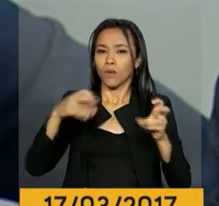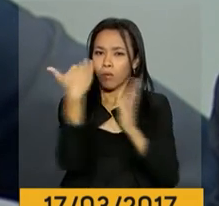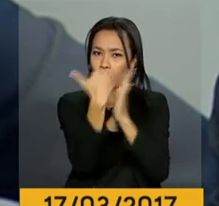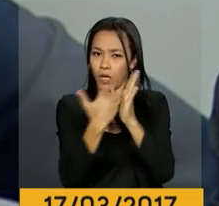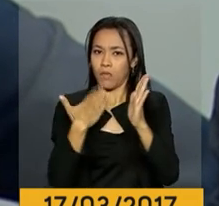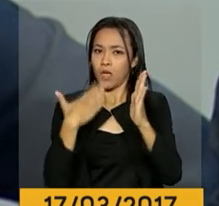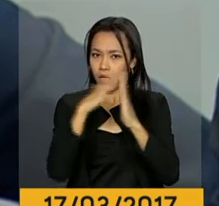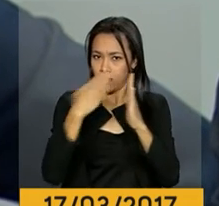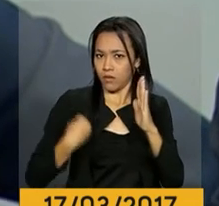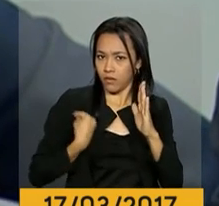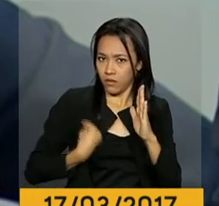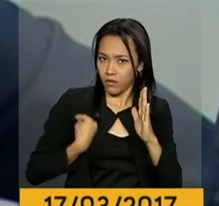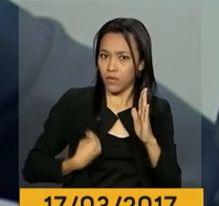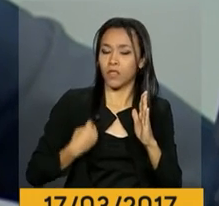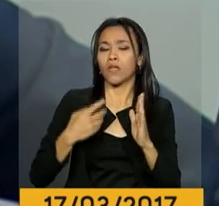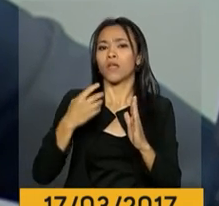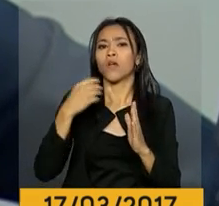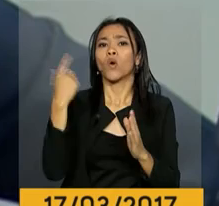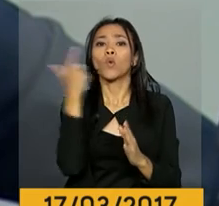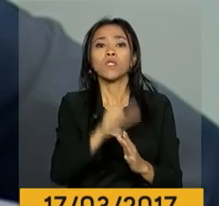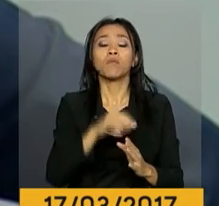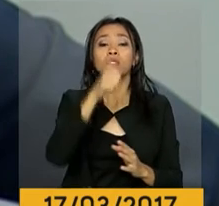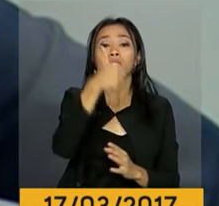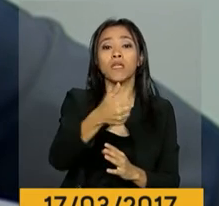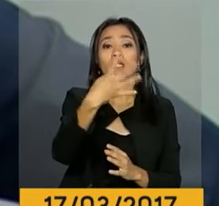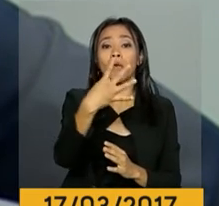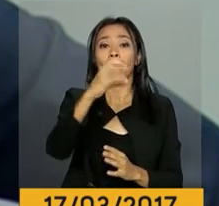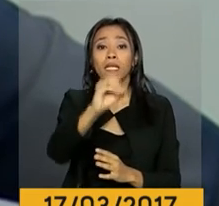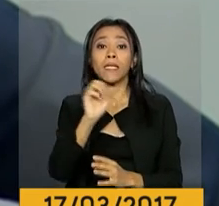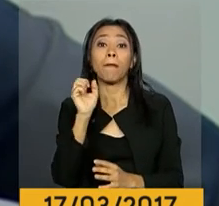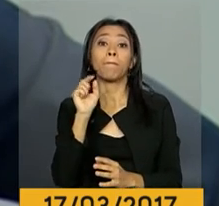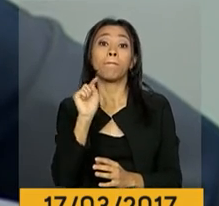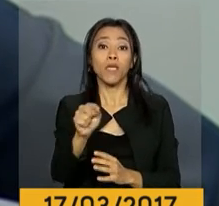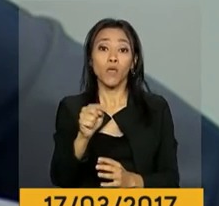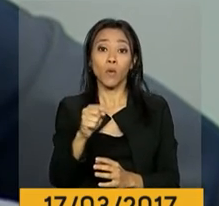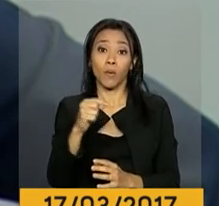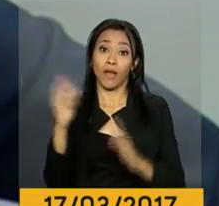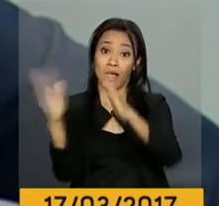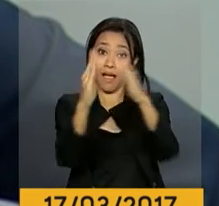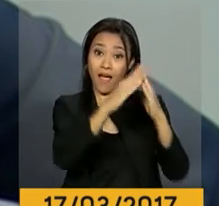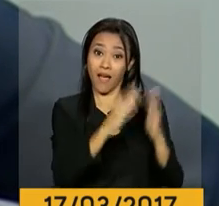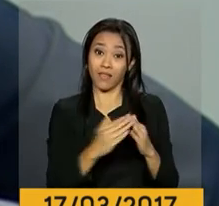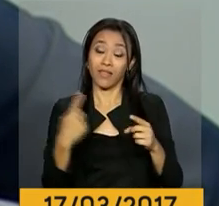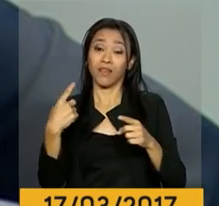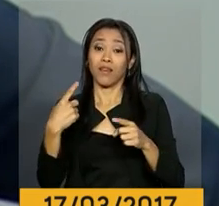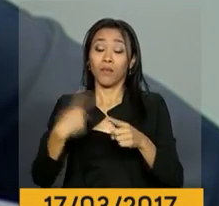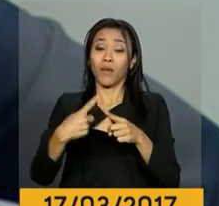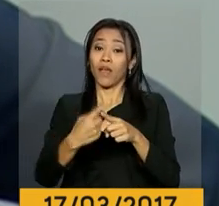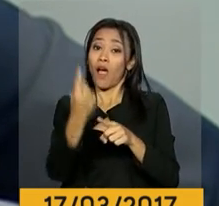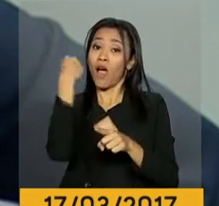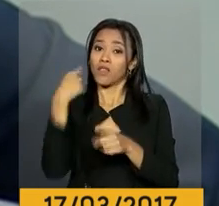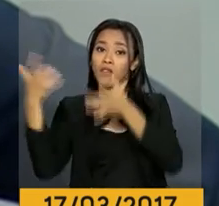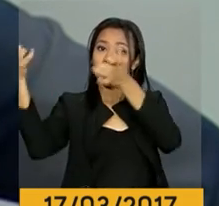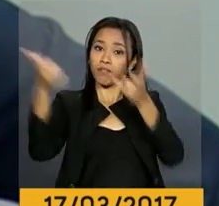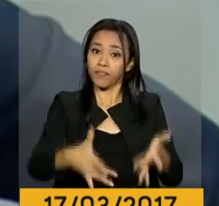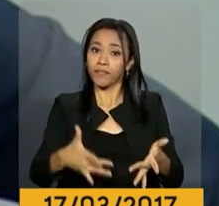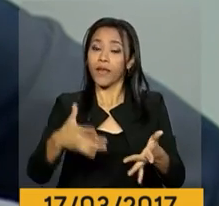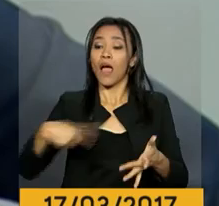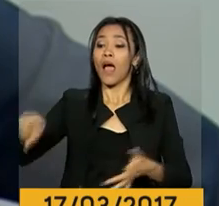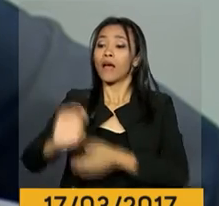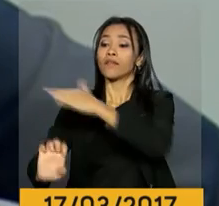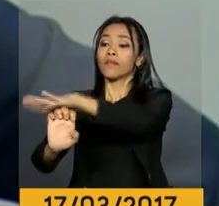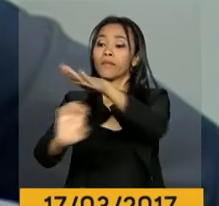nós concluímos 140 mil casas que estavam meio paralisadas porque as empreiteiras não estavam recebendo os